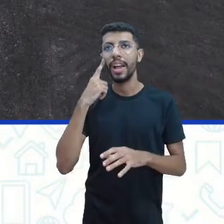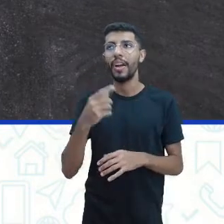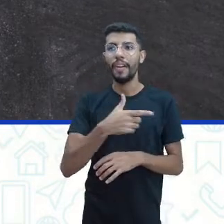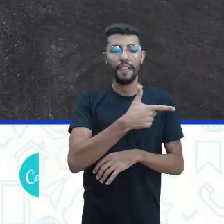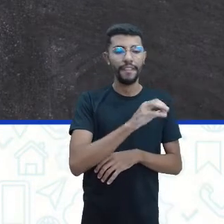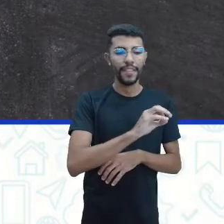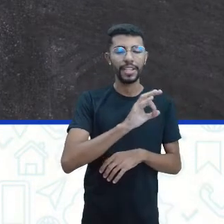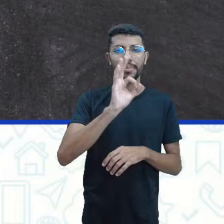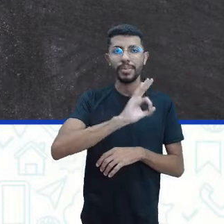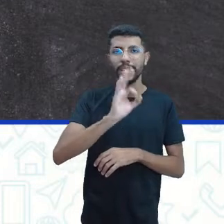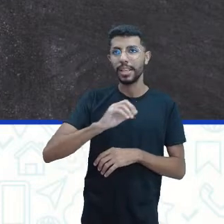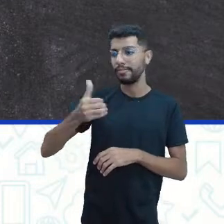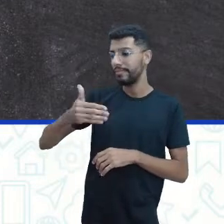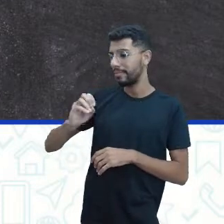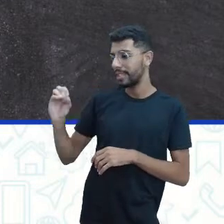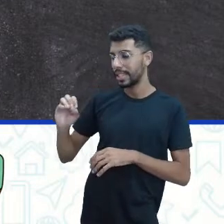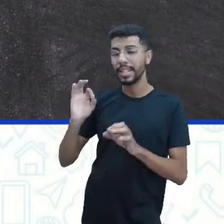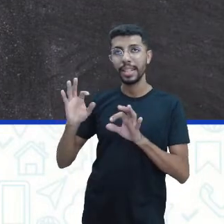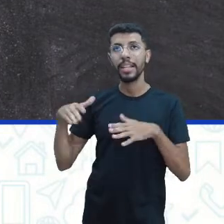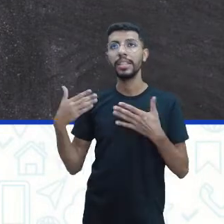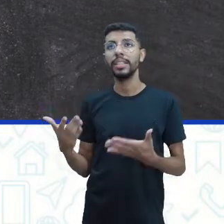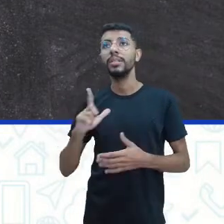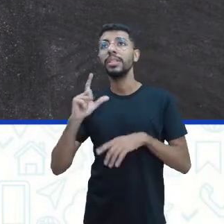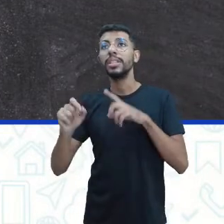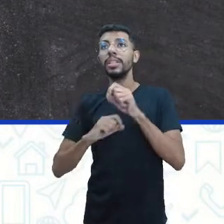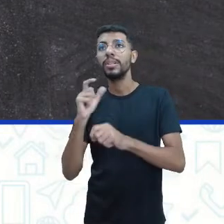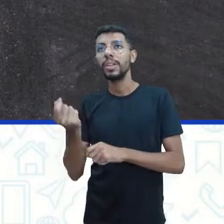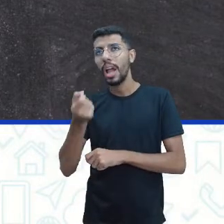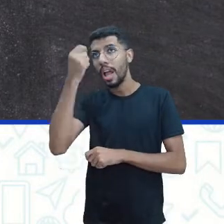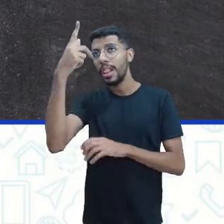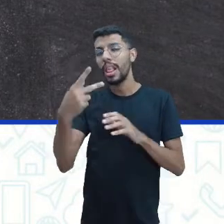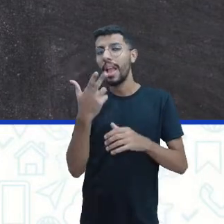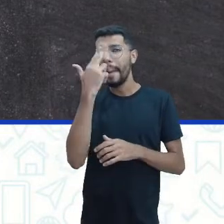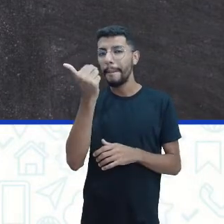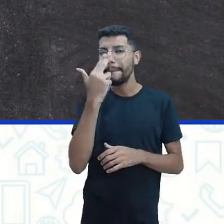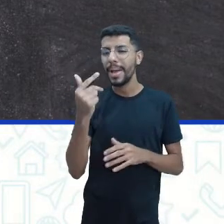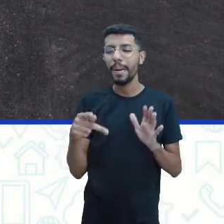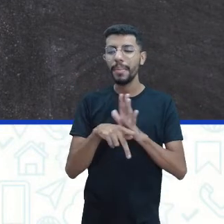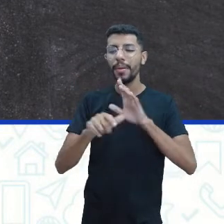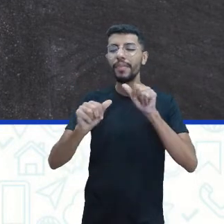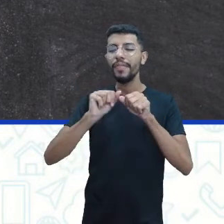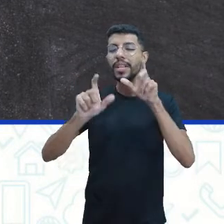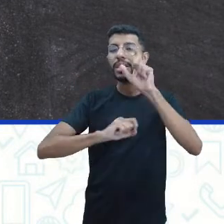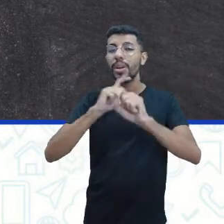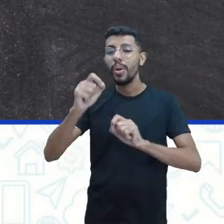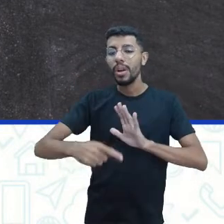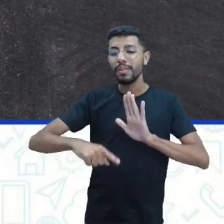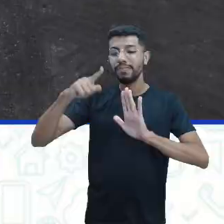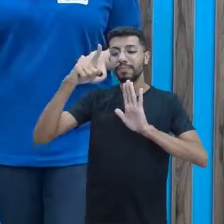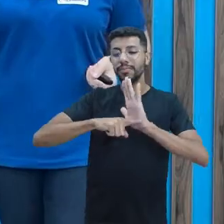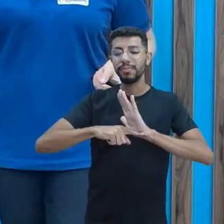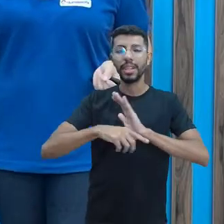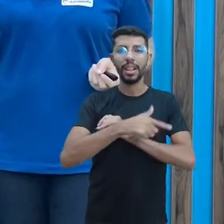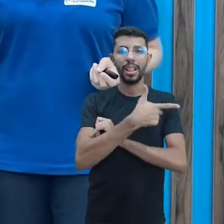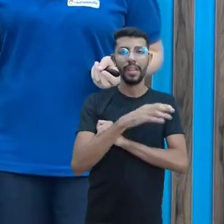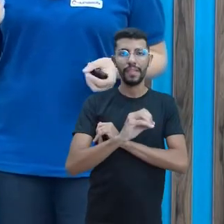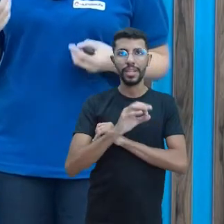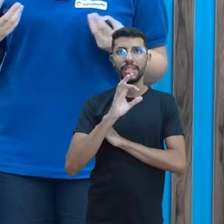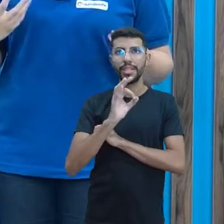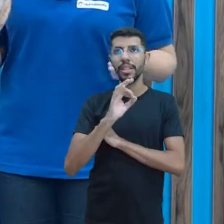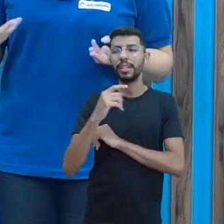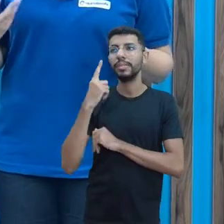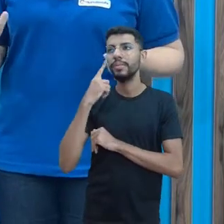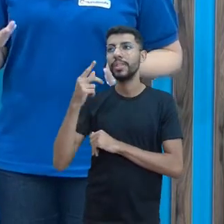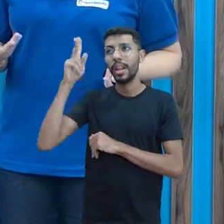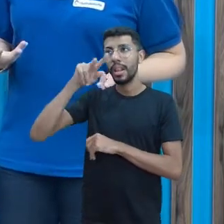fácil de calcular, né, gente? A gente vai ter a mesma ideia de fazer a subtração do 20. Lembra que eu falei agora há pouco